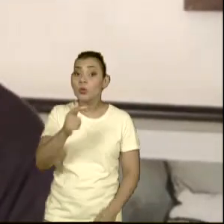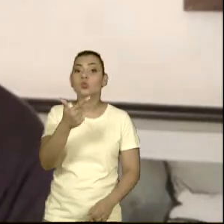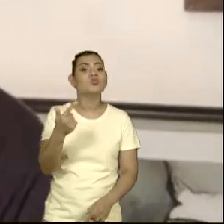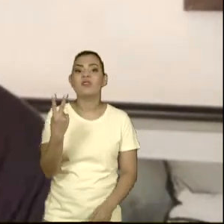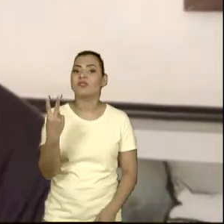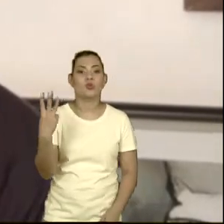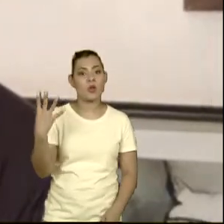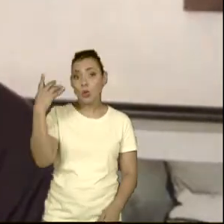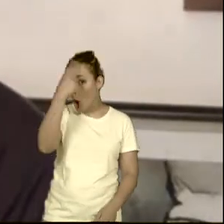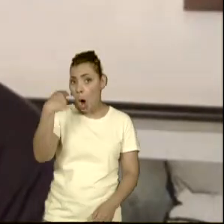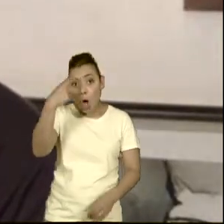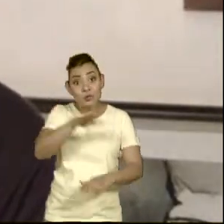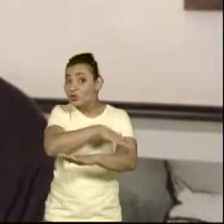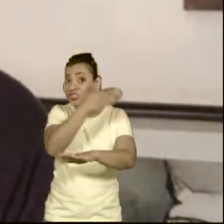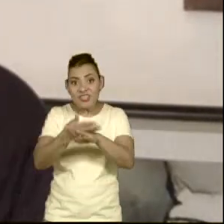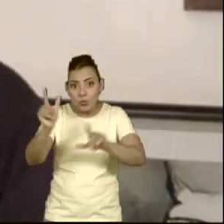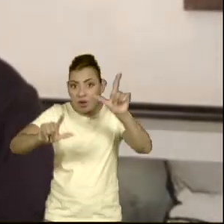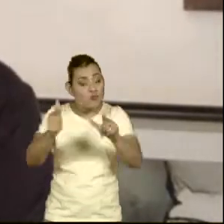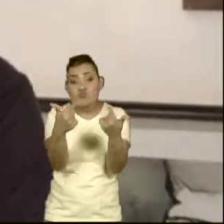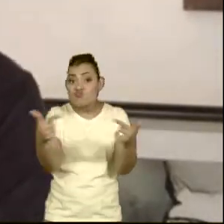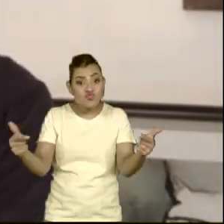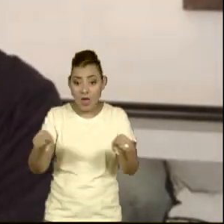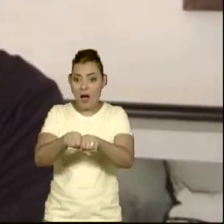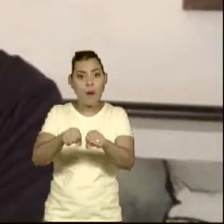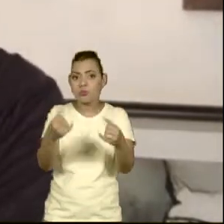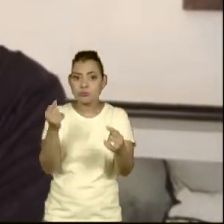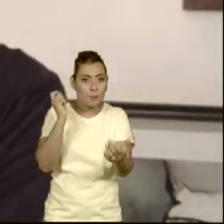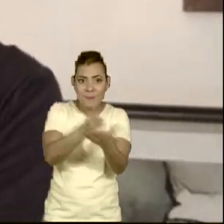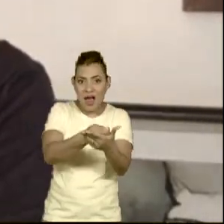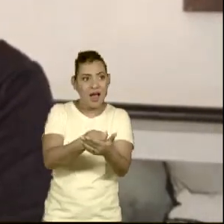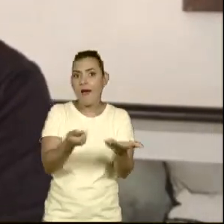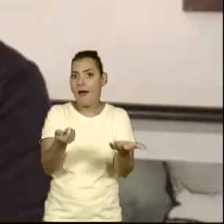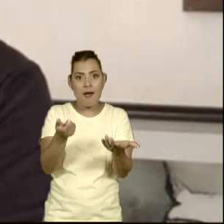existia TV a cabo, não tinha nada disso. E as TVs abertas,